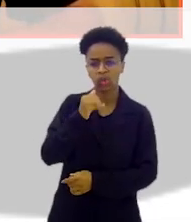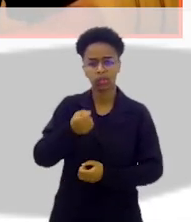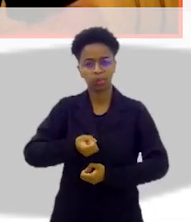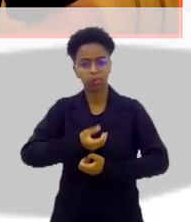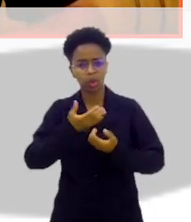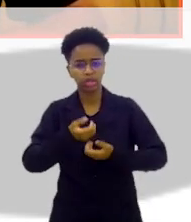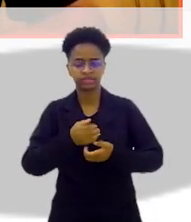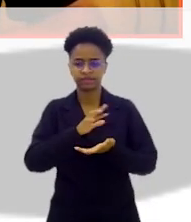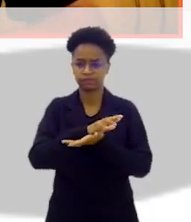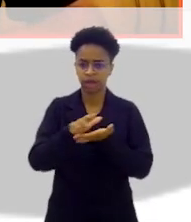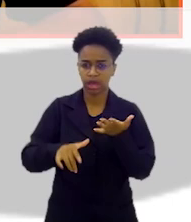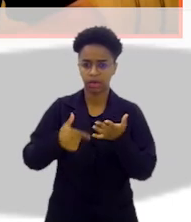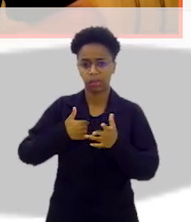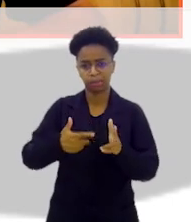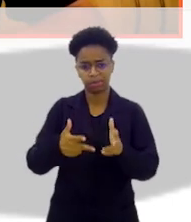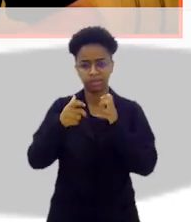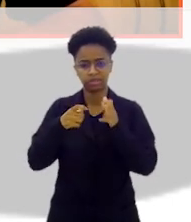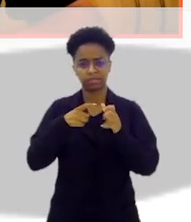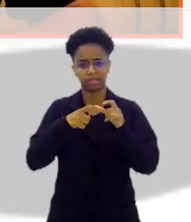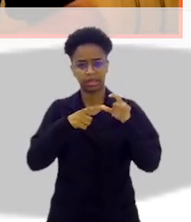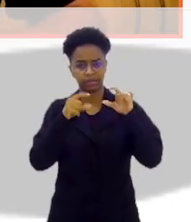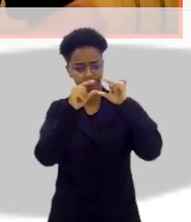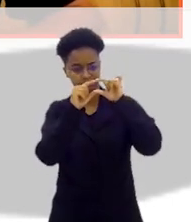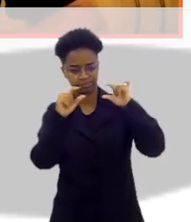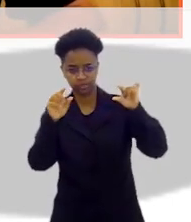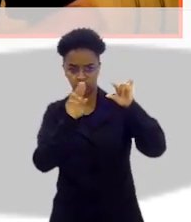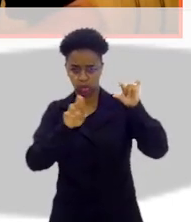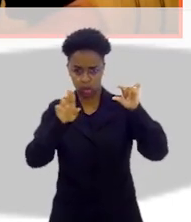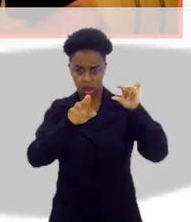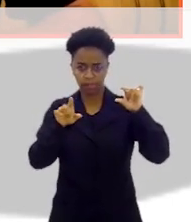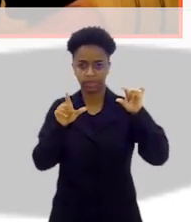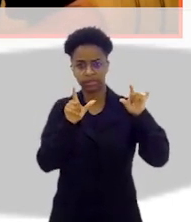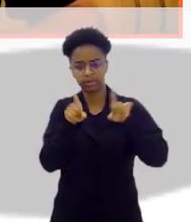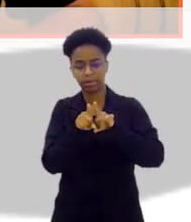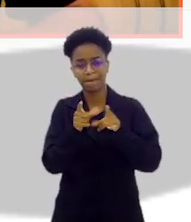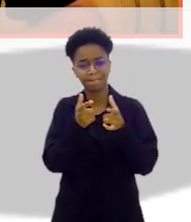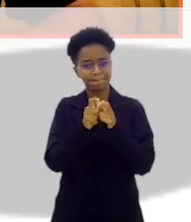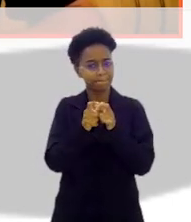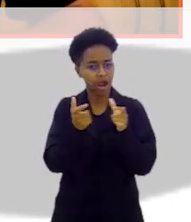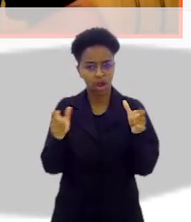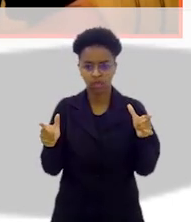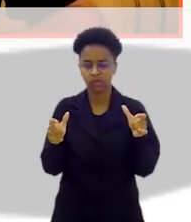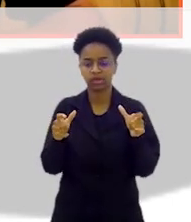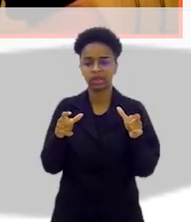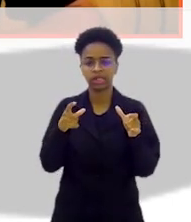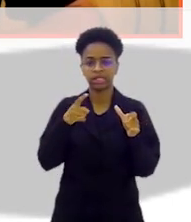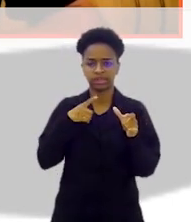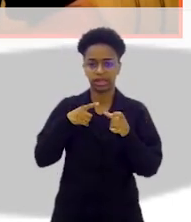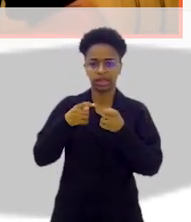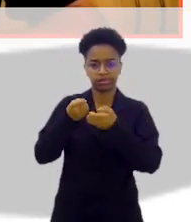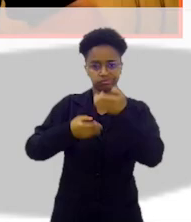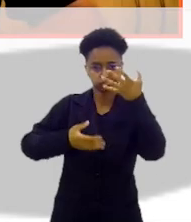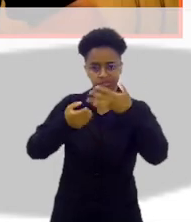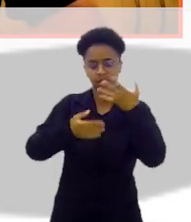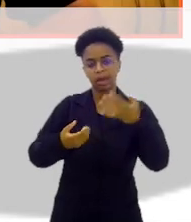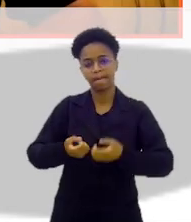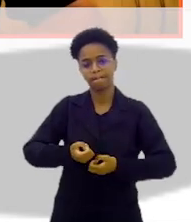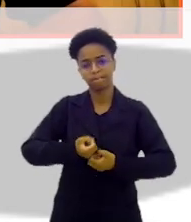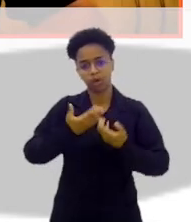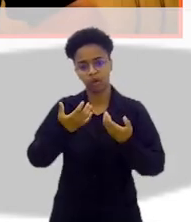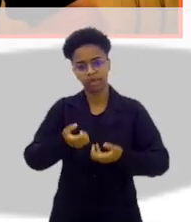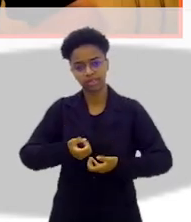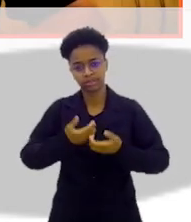contos de muitas poesias, eu vejo aqui ao lado de cada título, a maioria deles é intitulada assim,